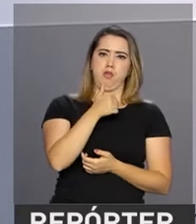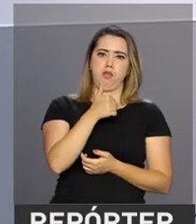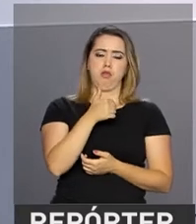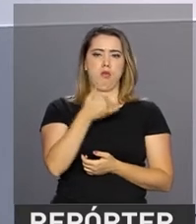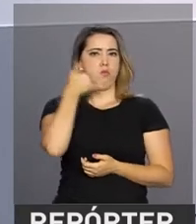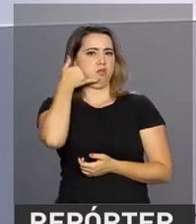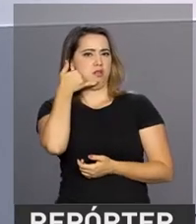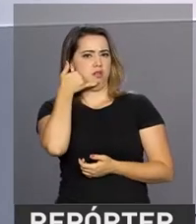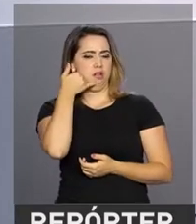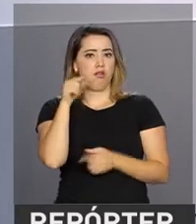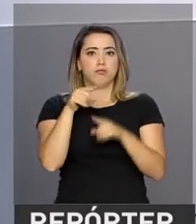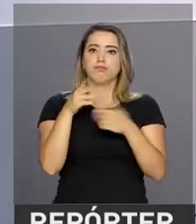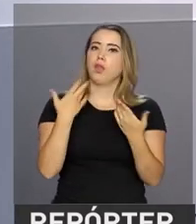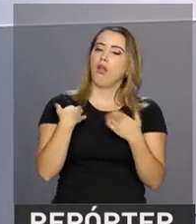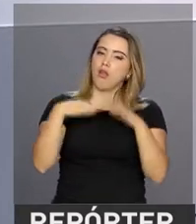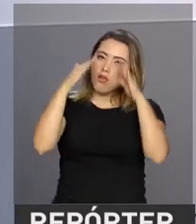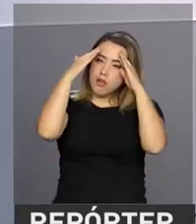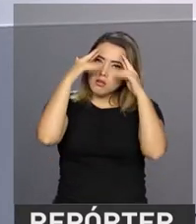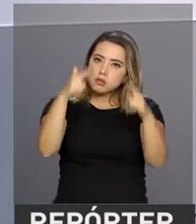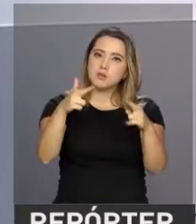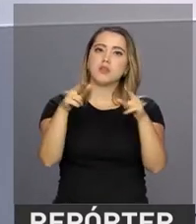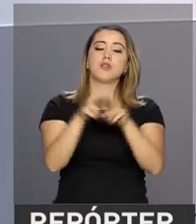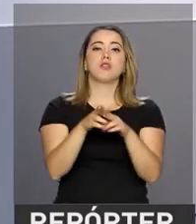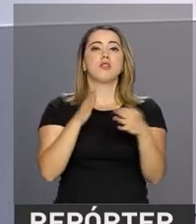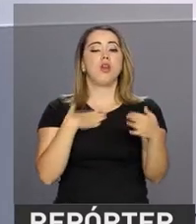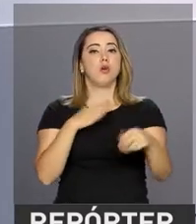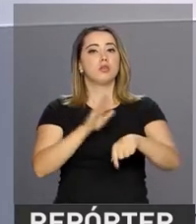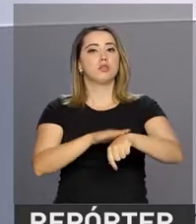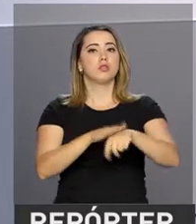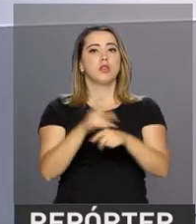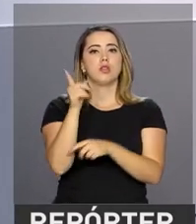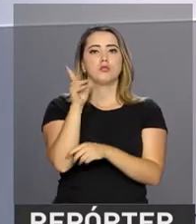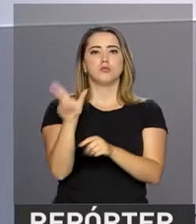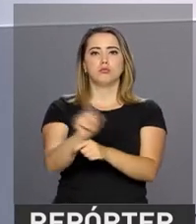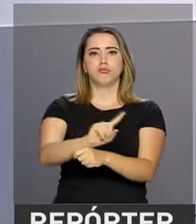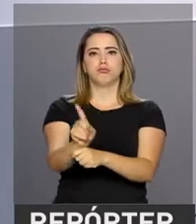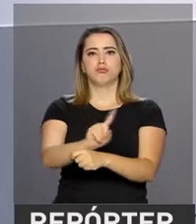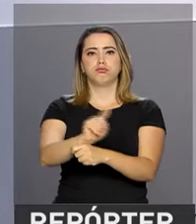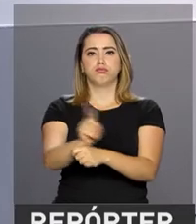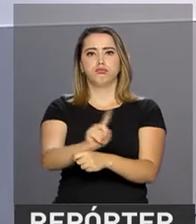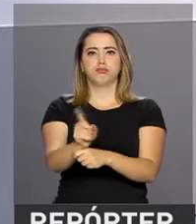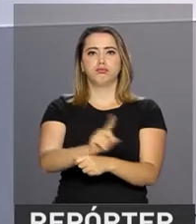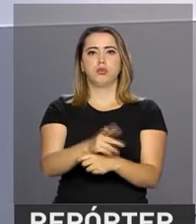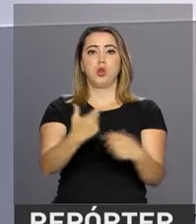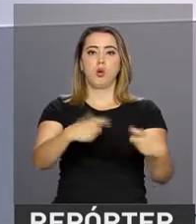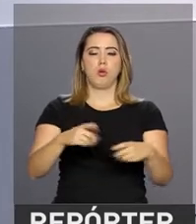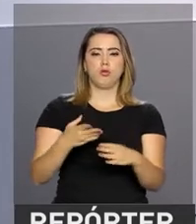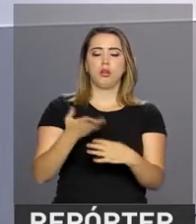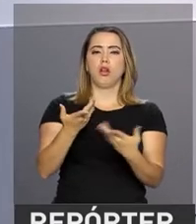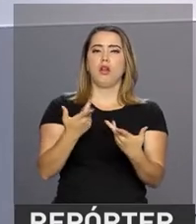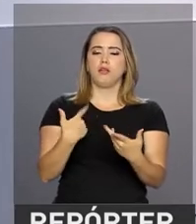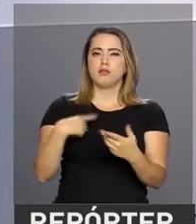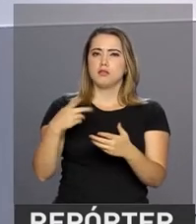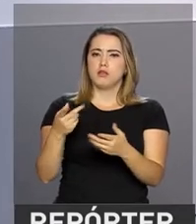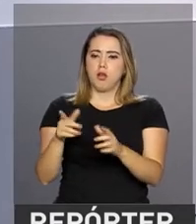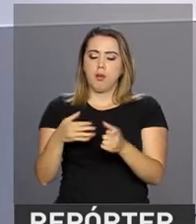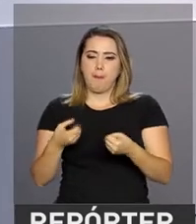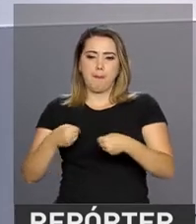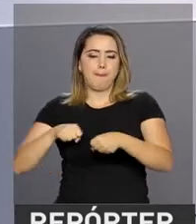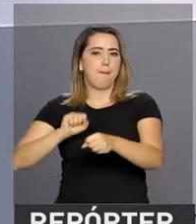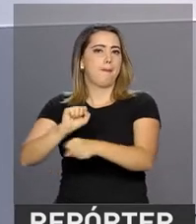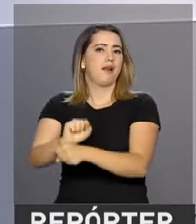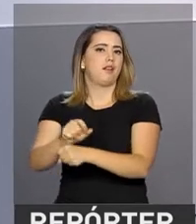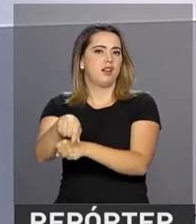direção respeitar os limites de velocidade a faixa de pedestres e não estacionar em local proibido atitudes que torna o trânsito